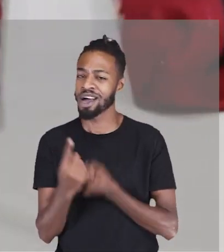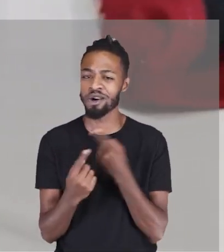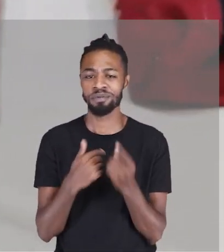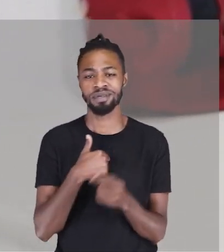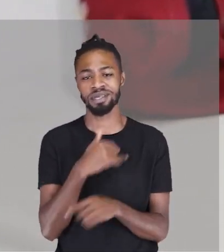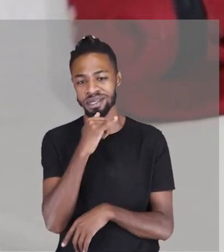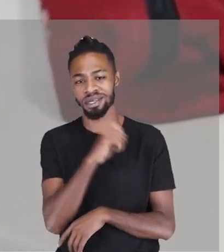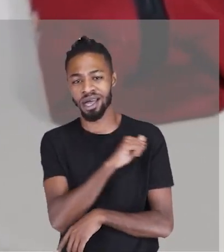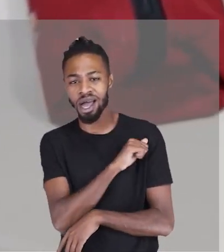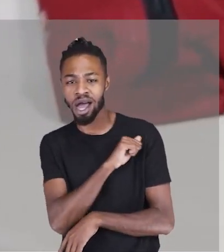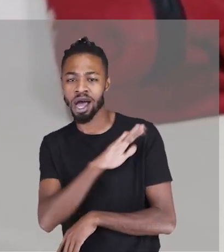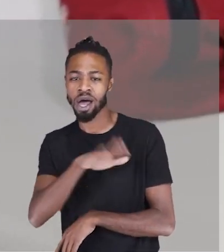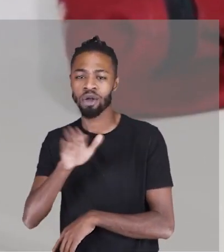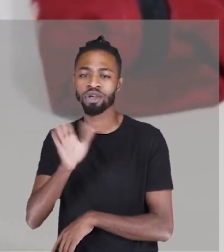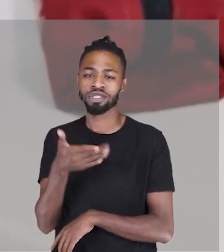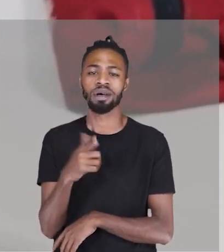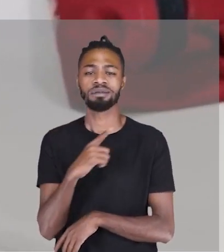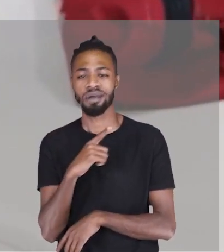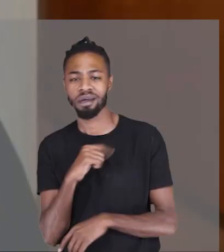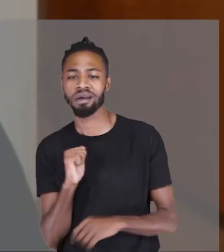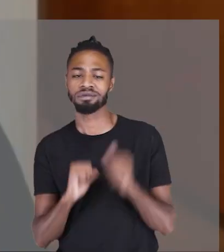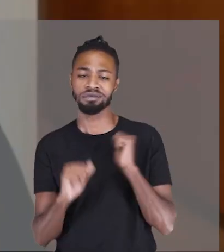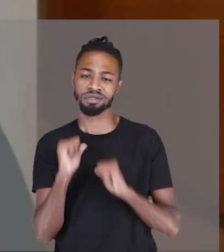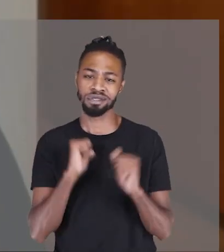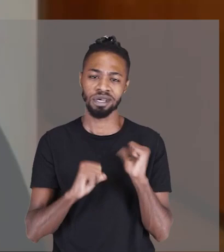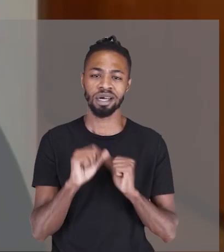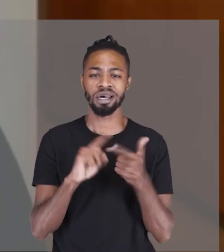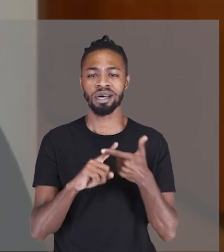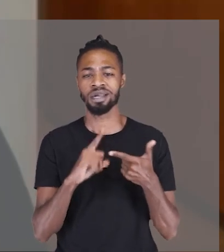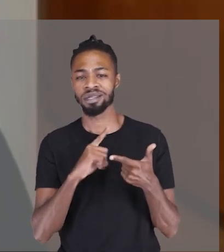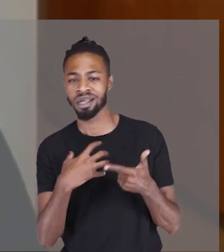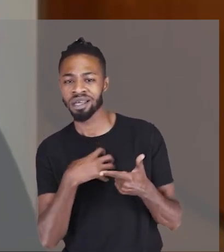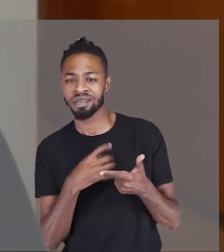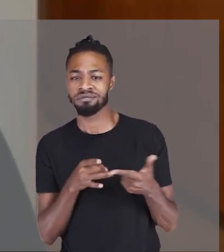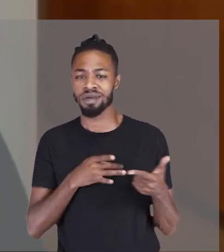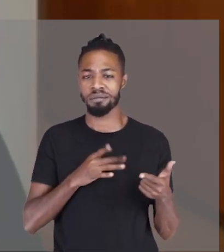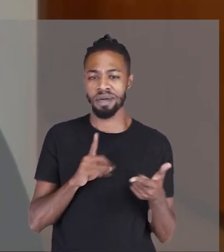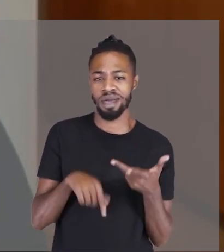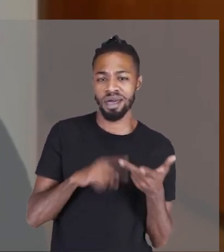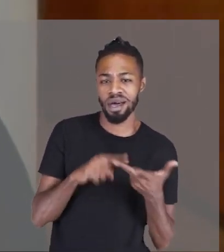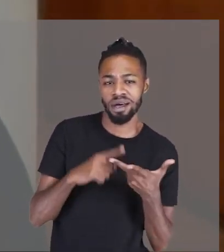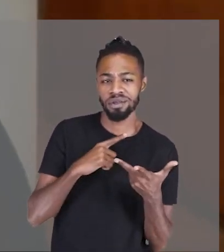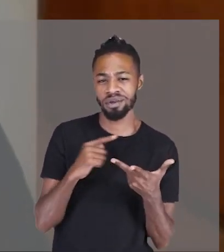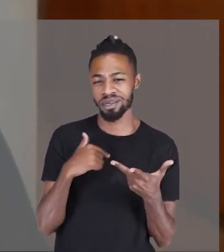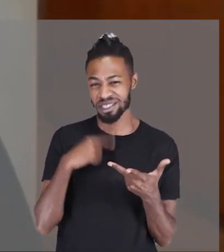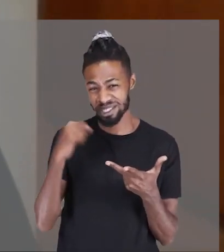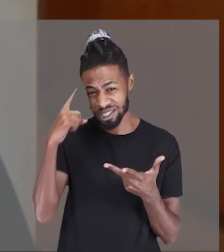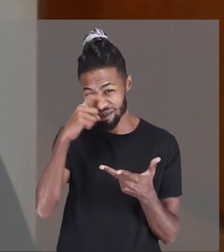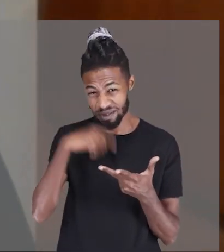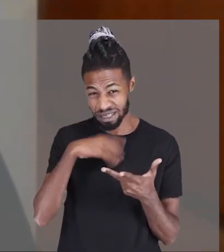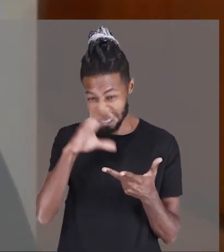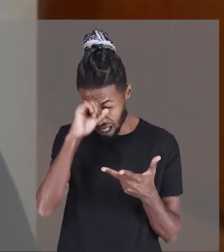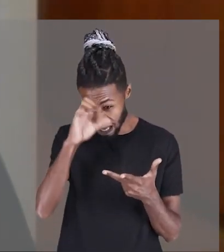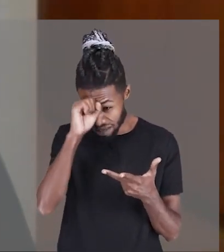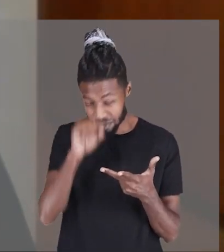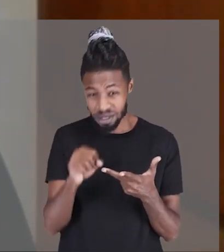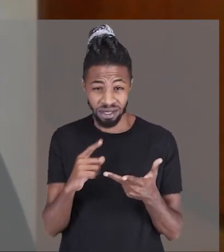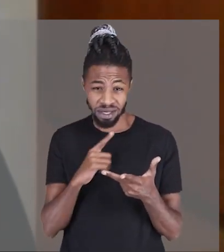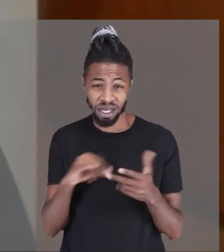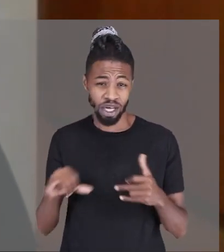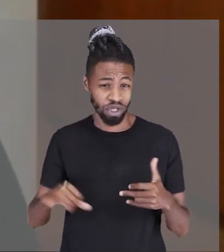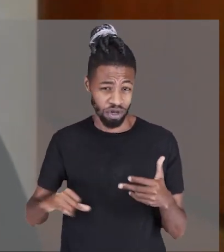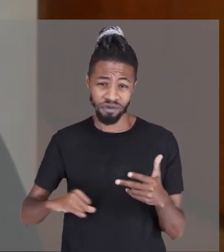E, obviamente, que tem crianças que têm já questões de ansiedade, de timidez, de insegurança,